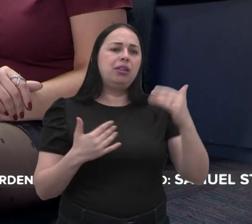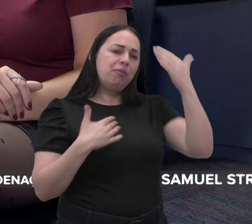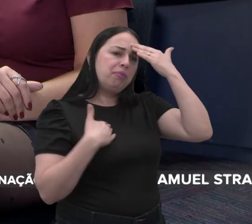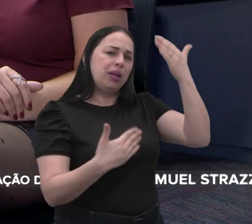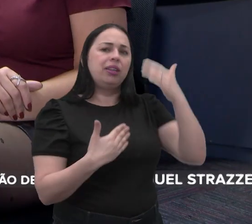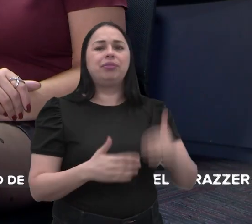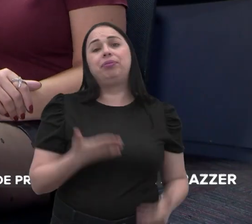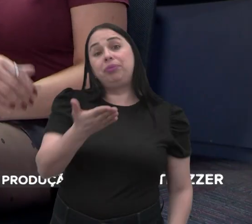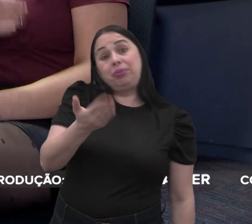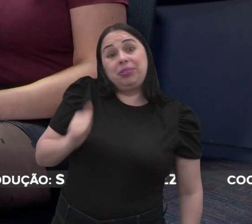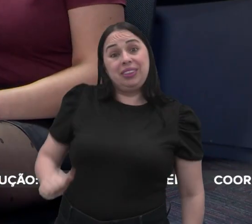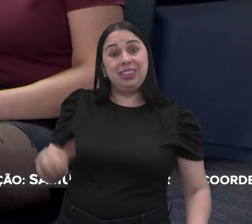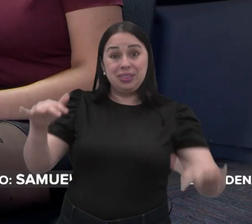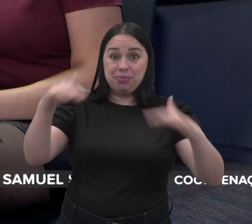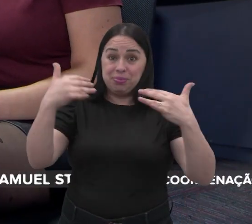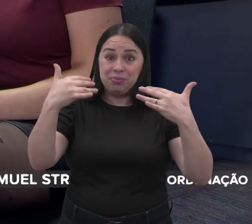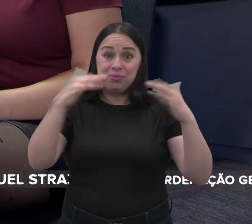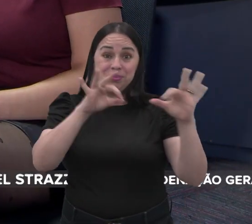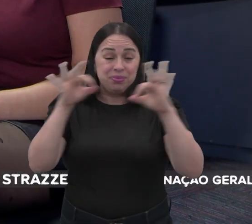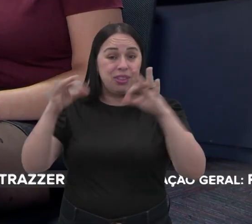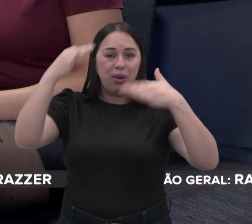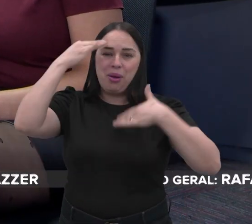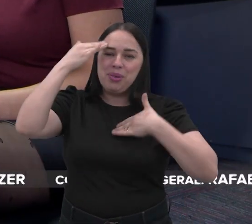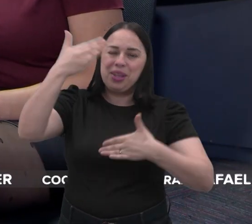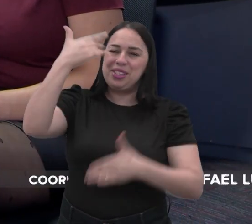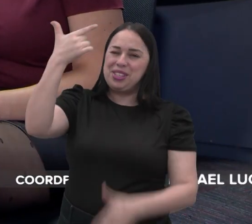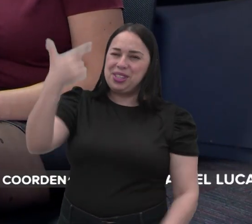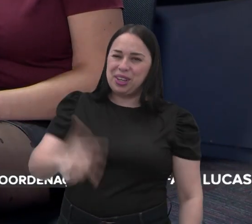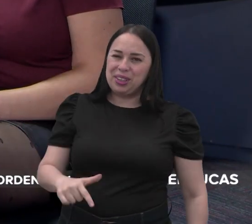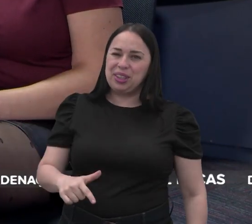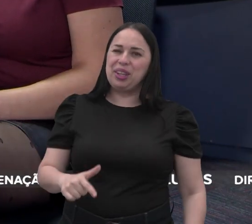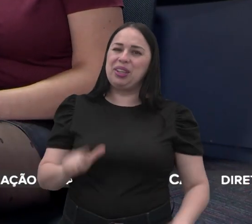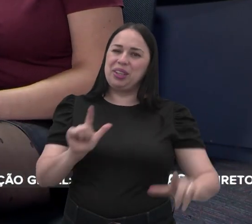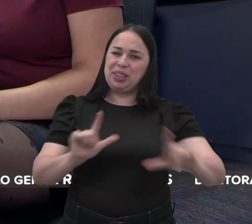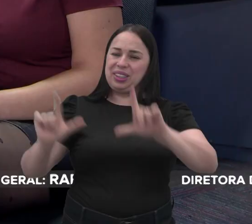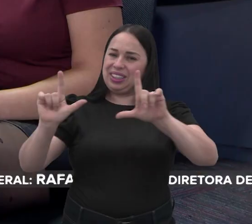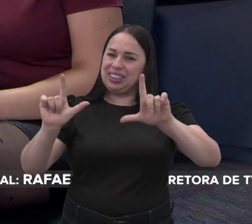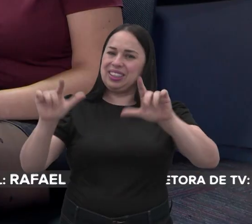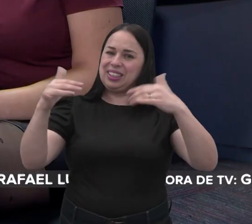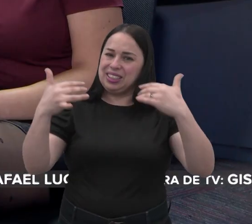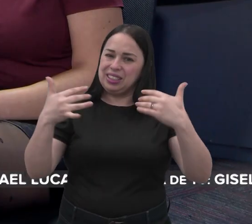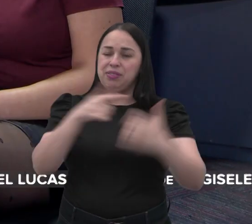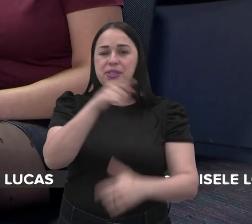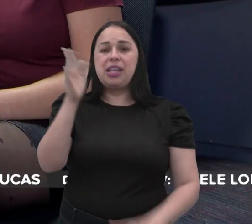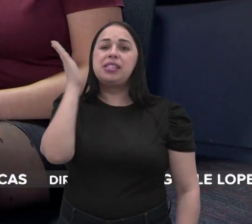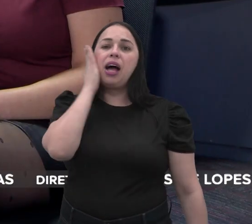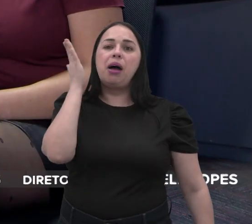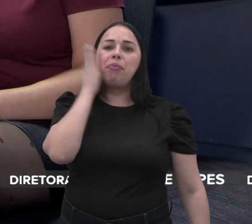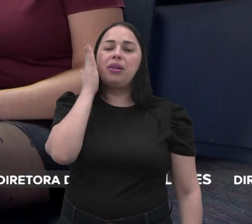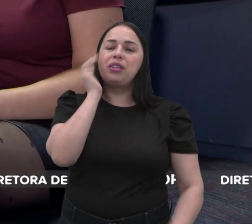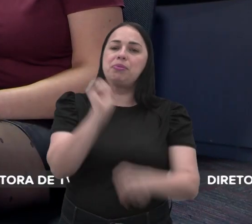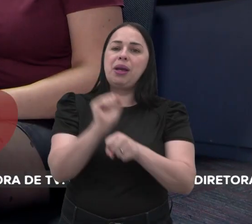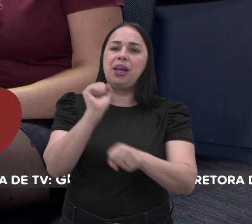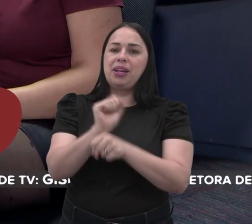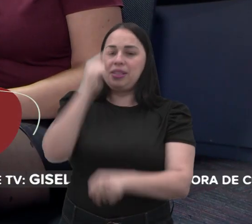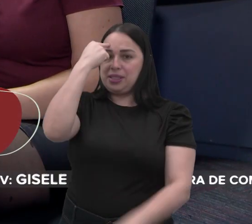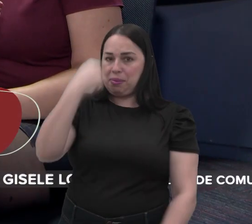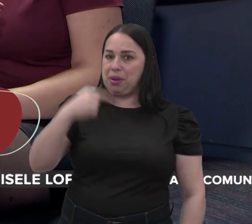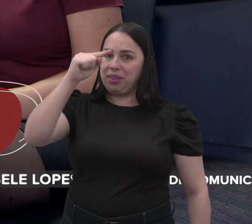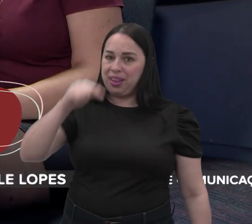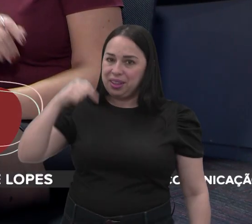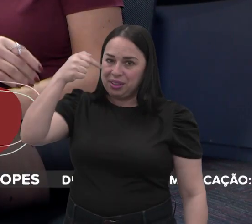agradeço, valeu mesmo, obrigado. E a você em casa, obrigada, viu? Por mais um programa aqui com a gente, né? Você já sabe. Eu te espero